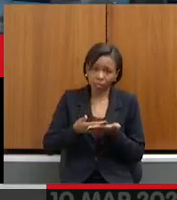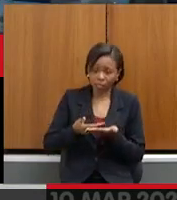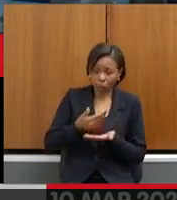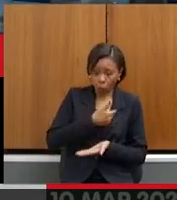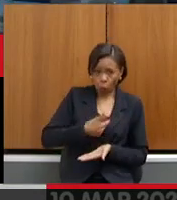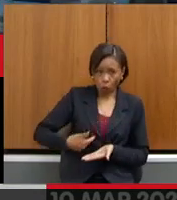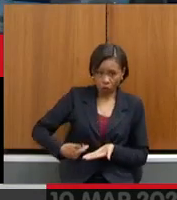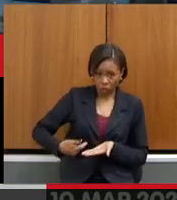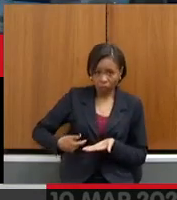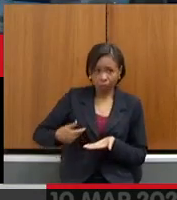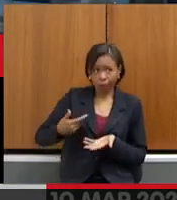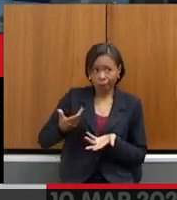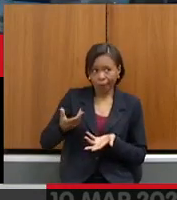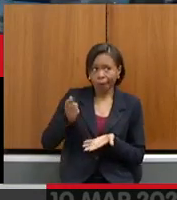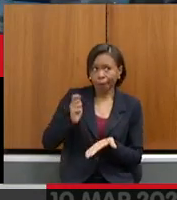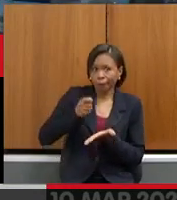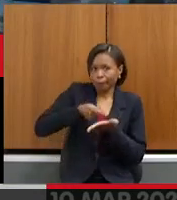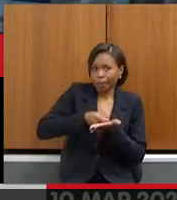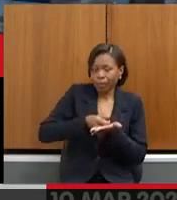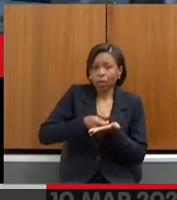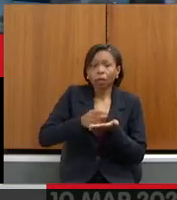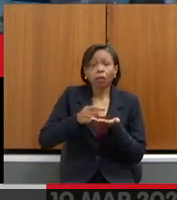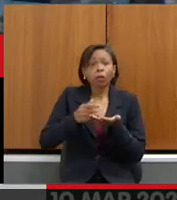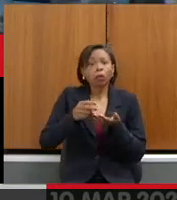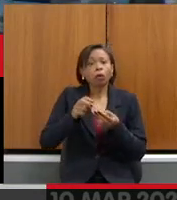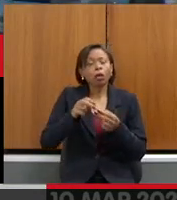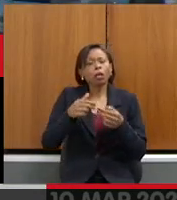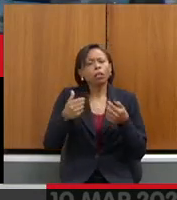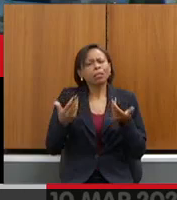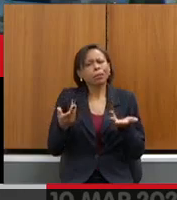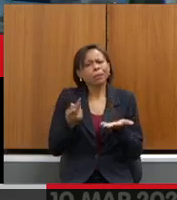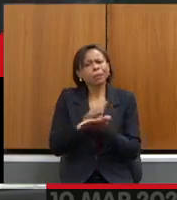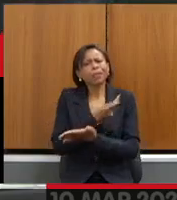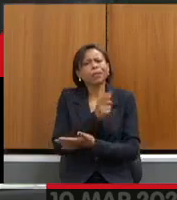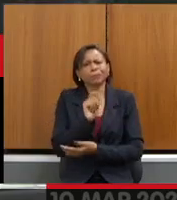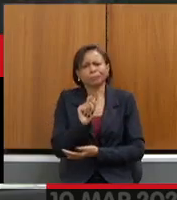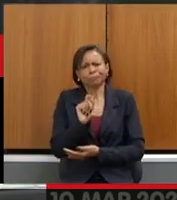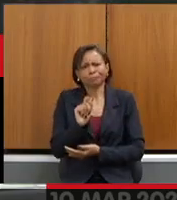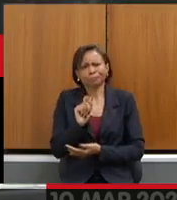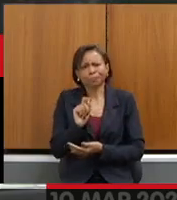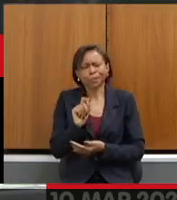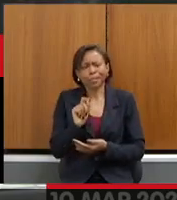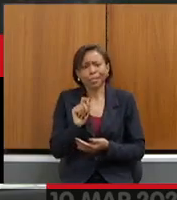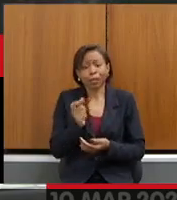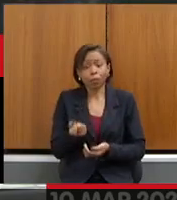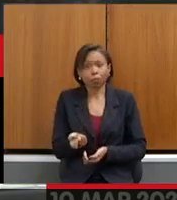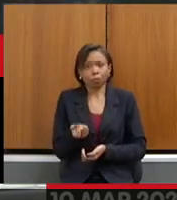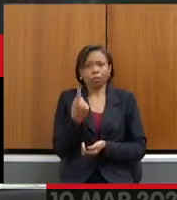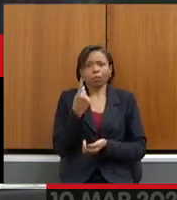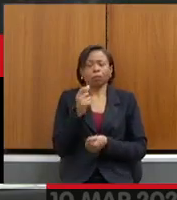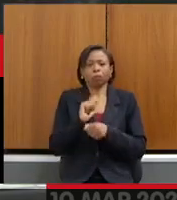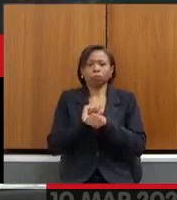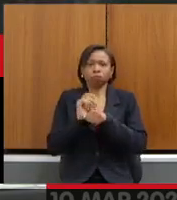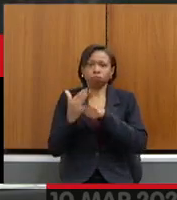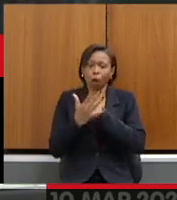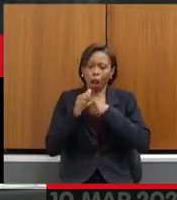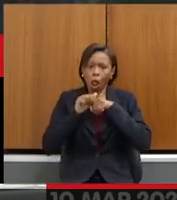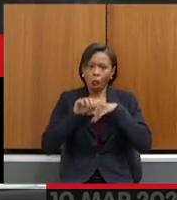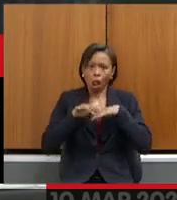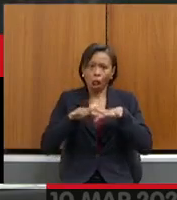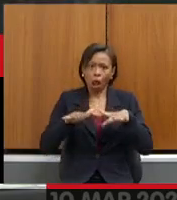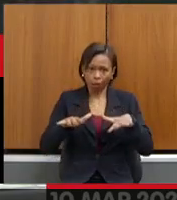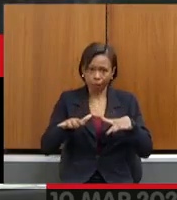E aí nós nos deparamos com uma pandemia dessa magnitude eu